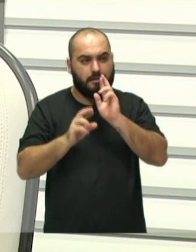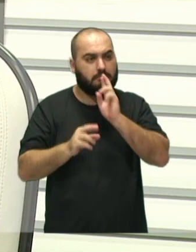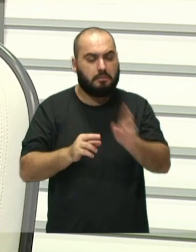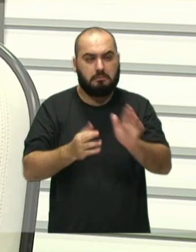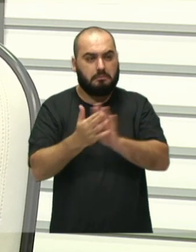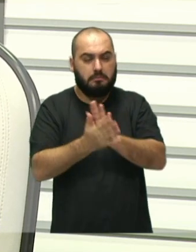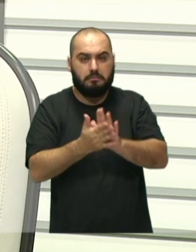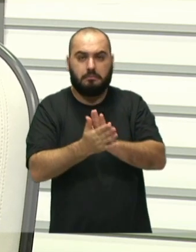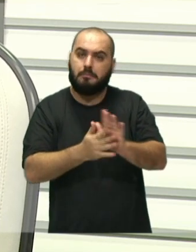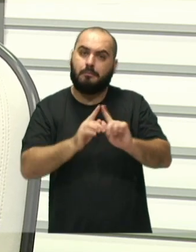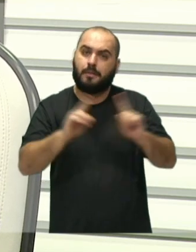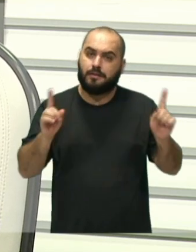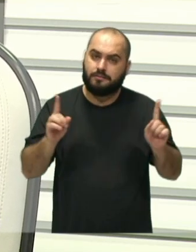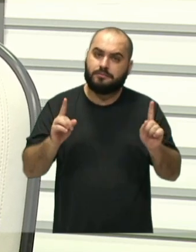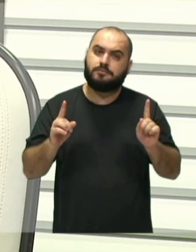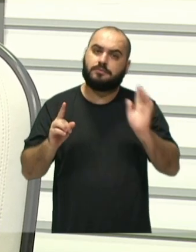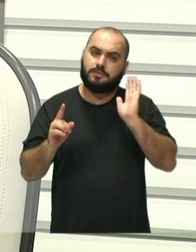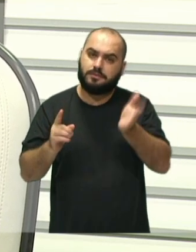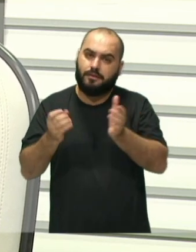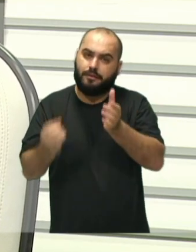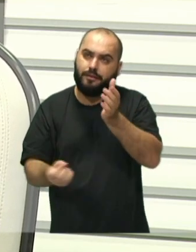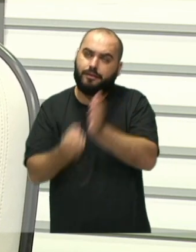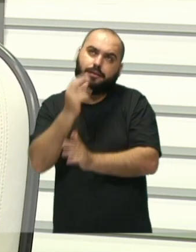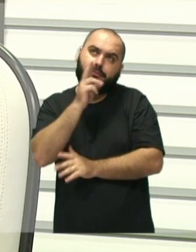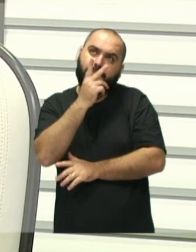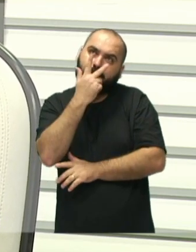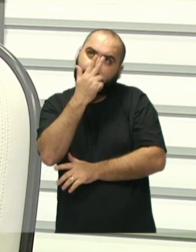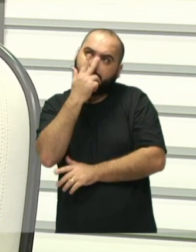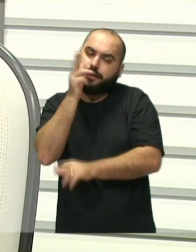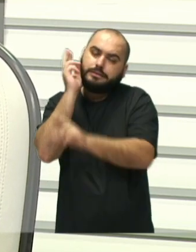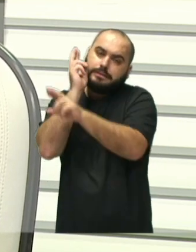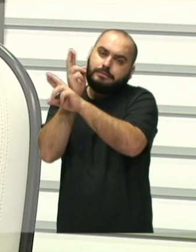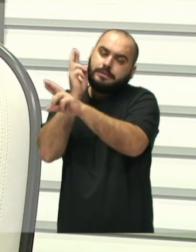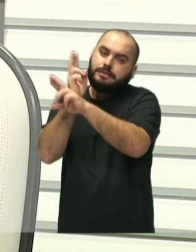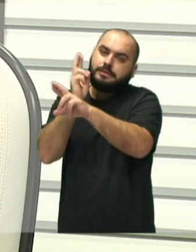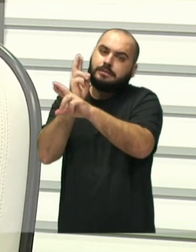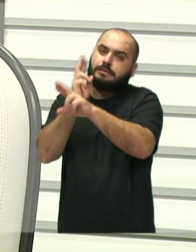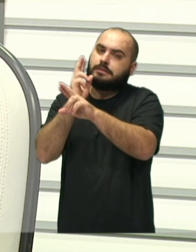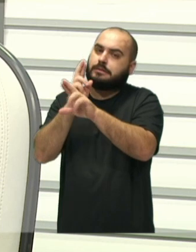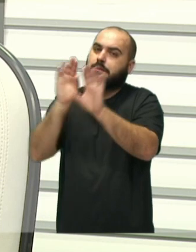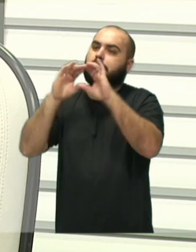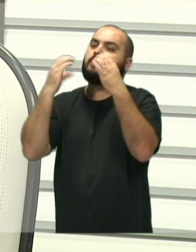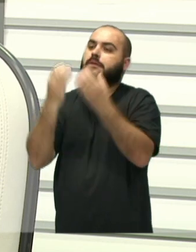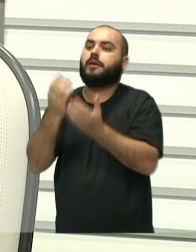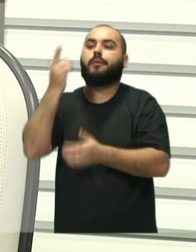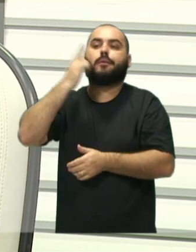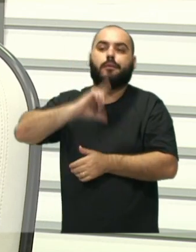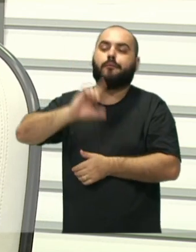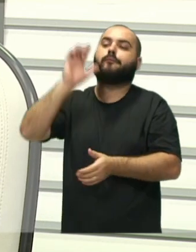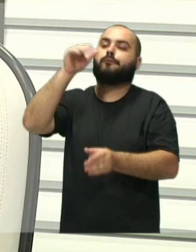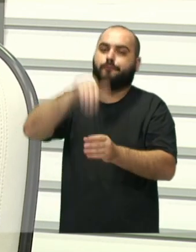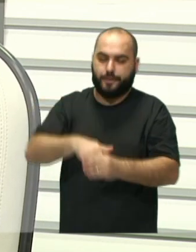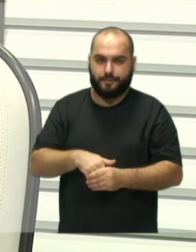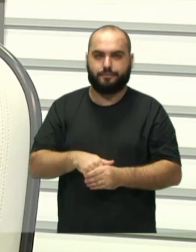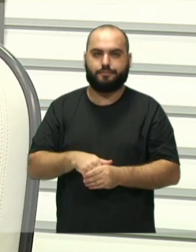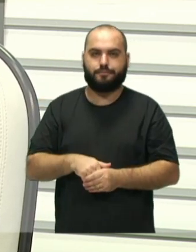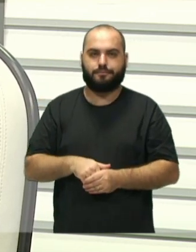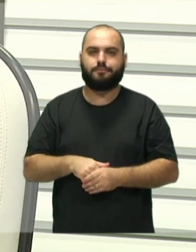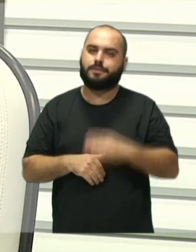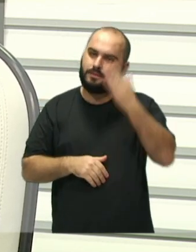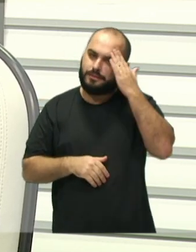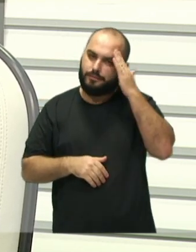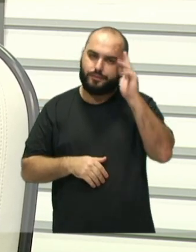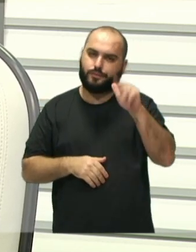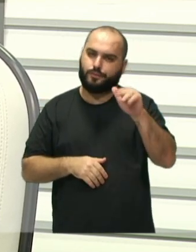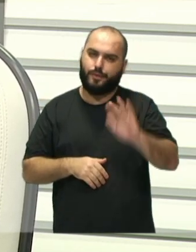mas acabamos às vezes criando uma esperança é falsa na comunidade que aquilo possa ser realmente voltado e a gente sabe que não